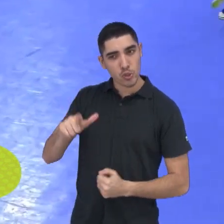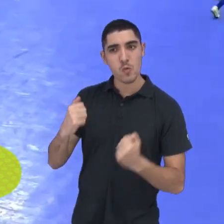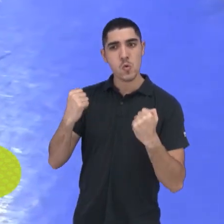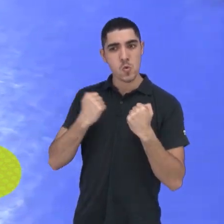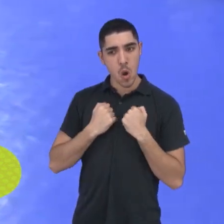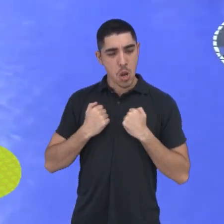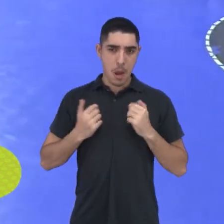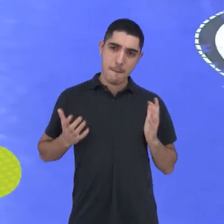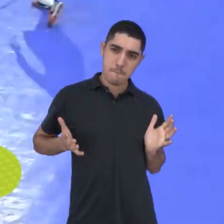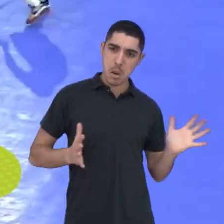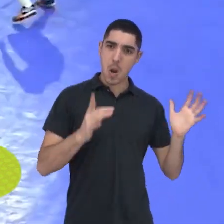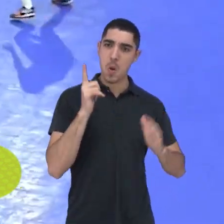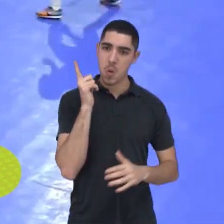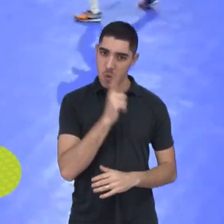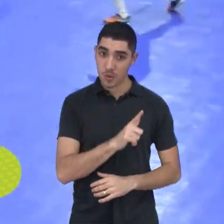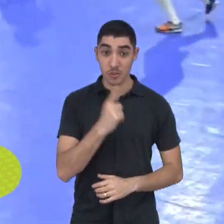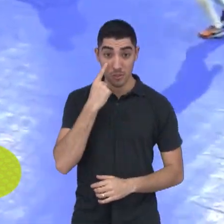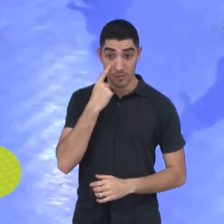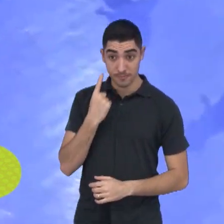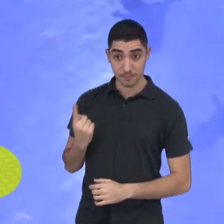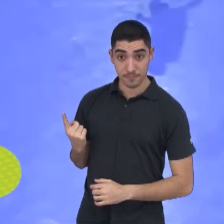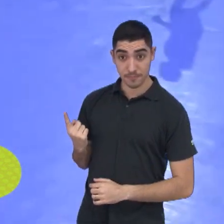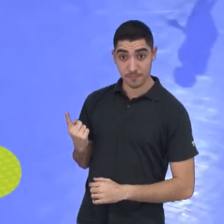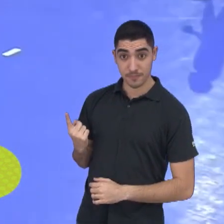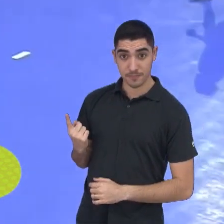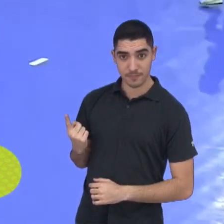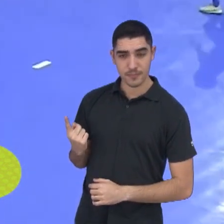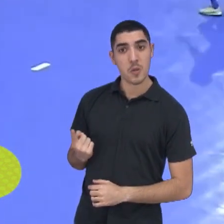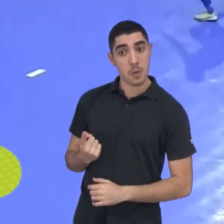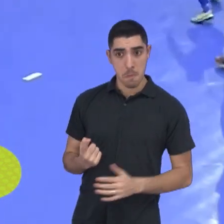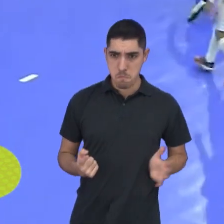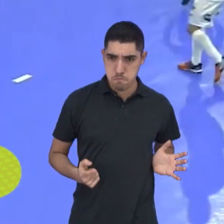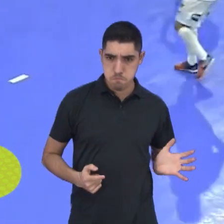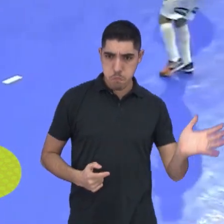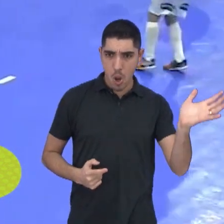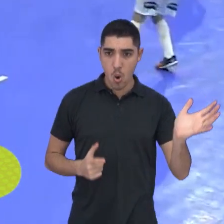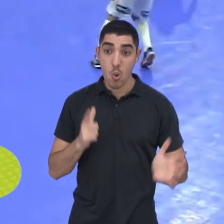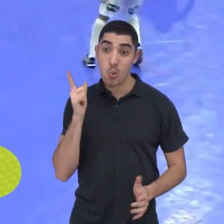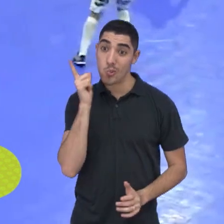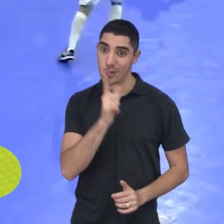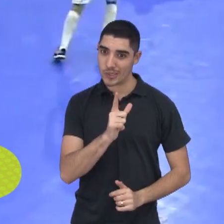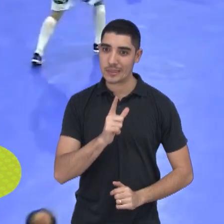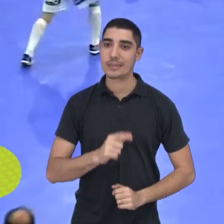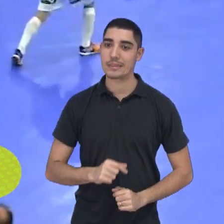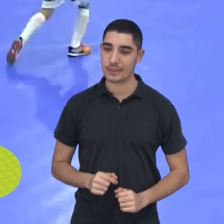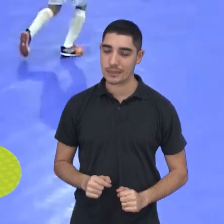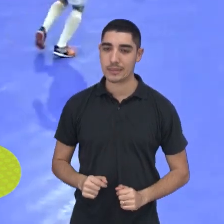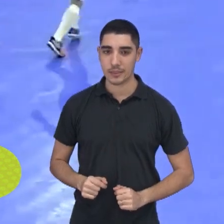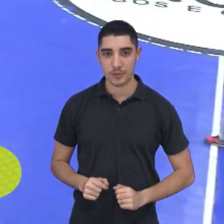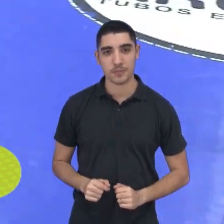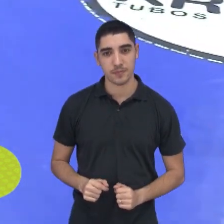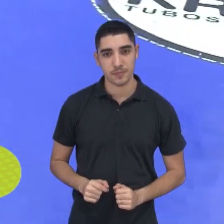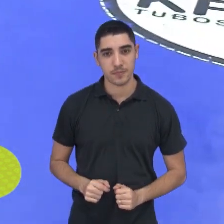fez a defesa para o São Lourenço. Olha o detalhe, esticou o mãozão esquerdo para salvar o time catarinense.